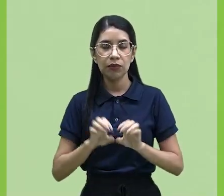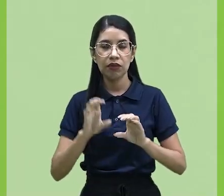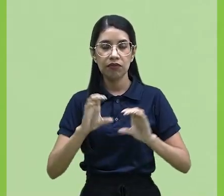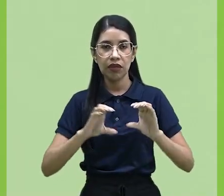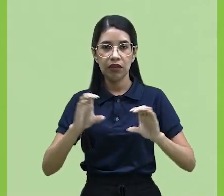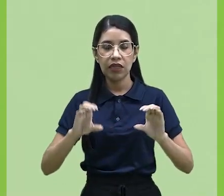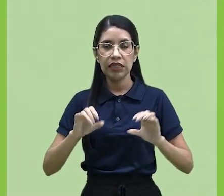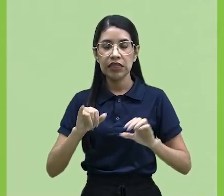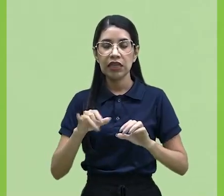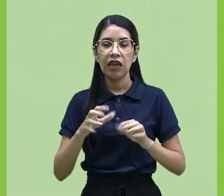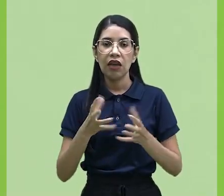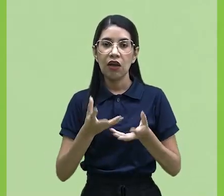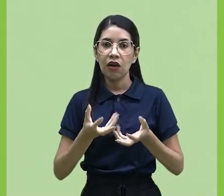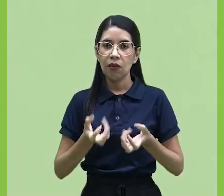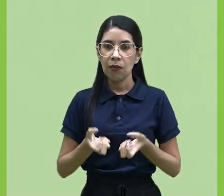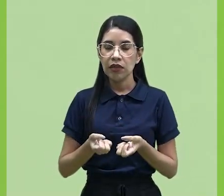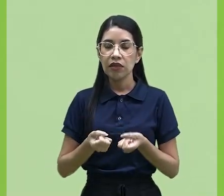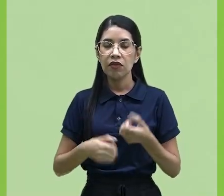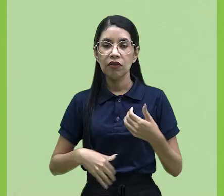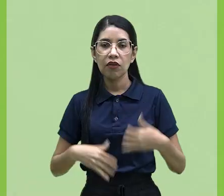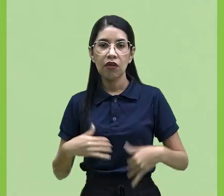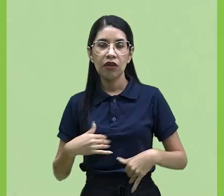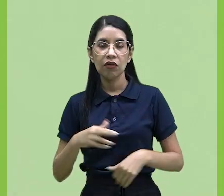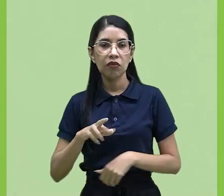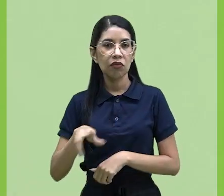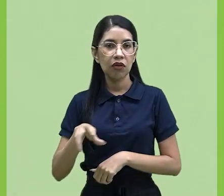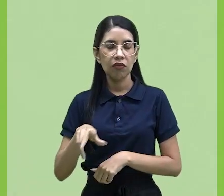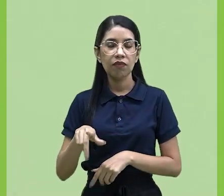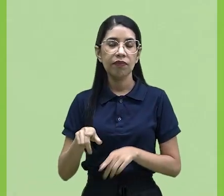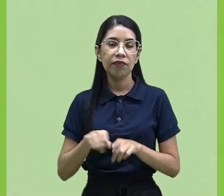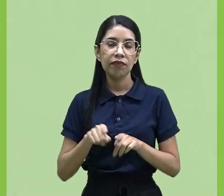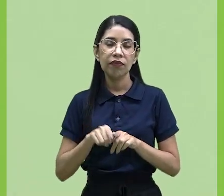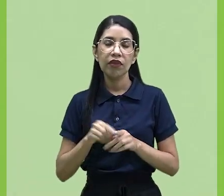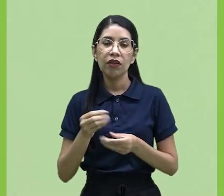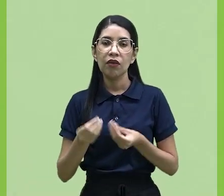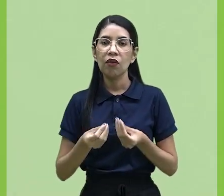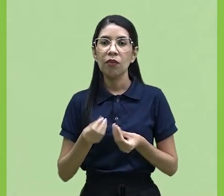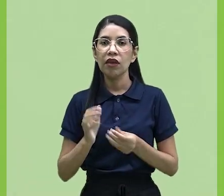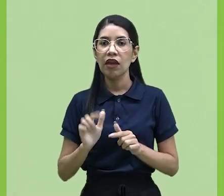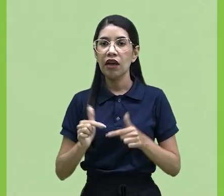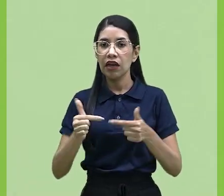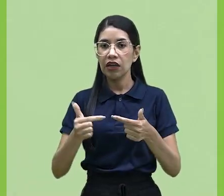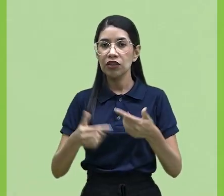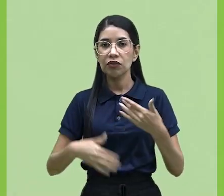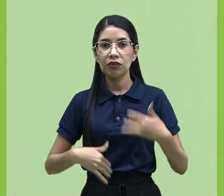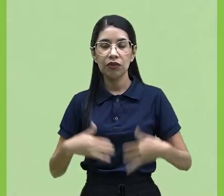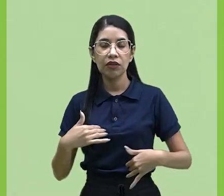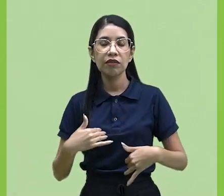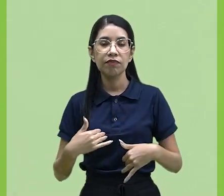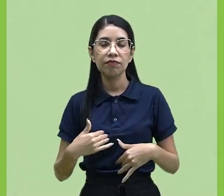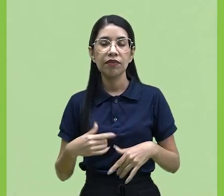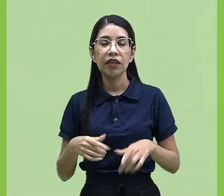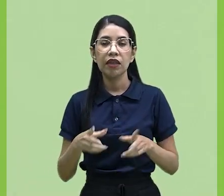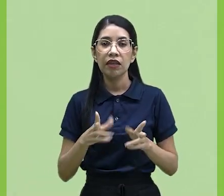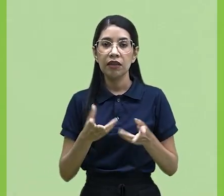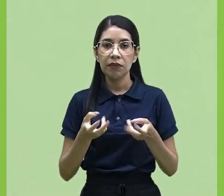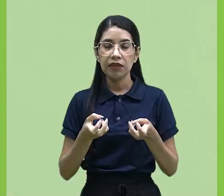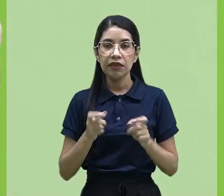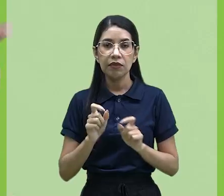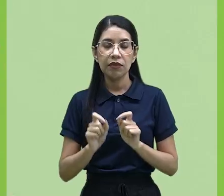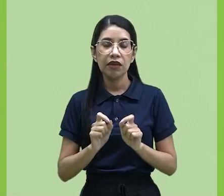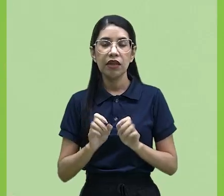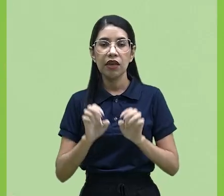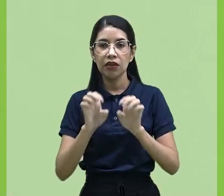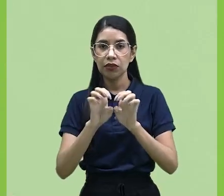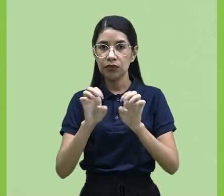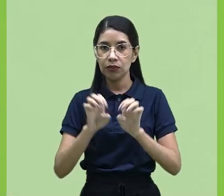se vai absorver melhor no organismo ou não. E também a interação com o organismo, tá, gente? Então, percebam que o